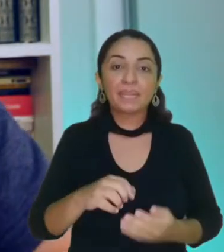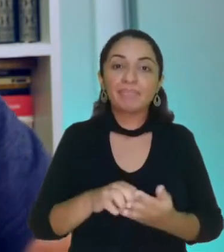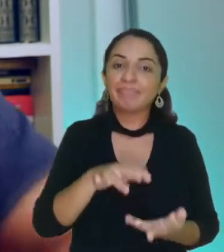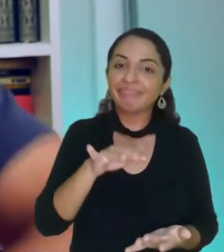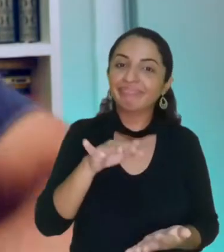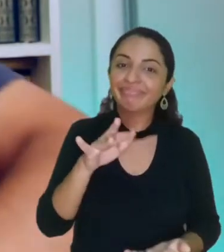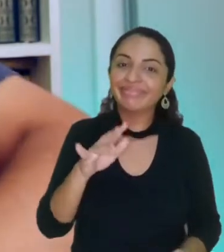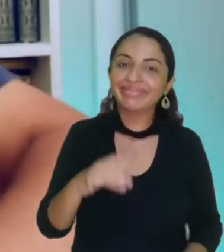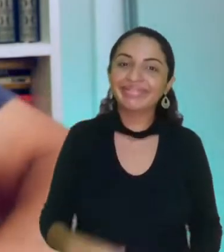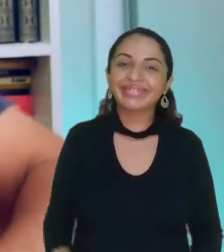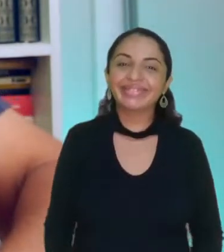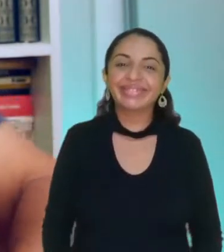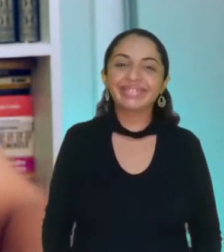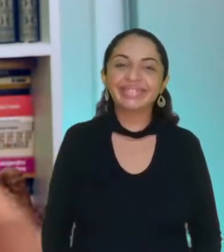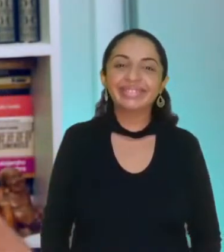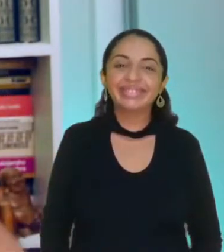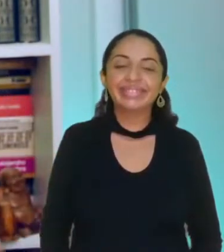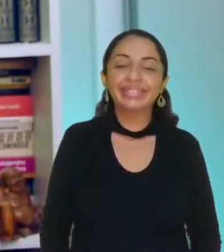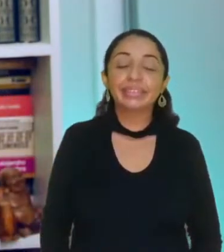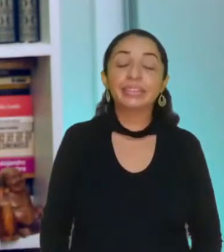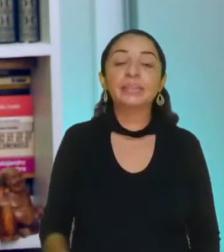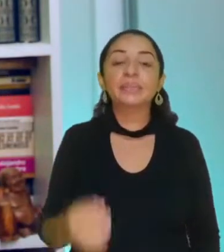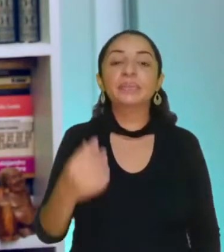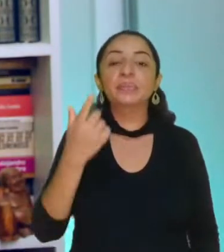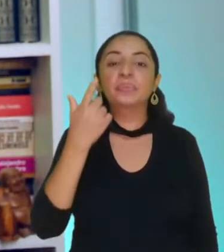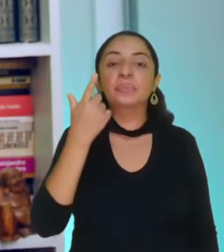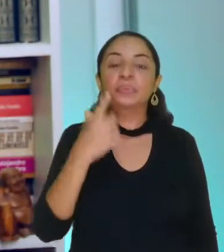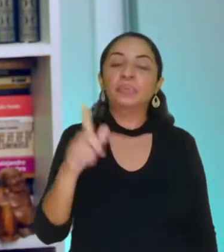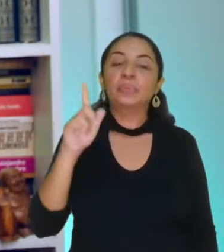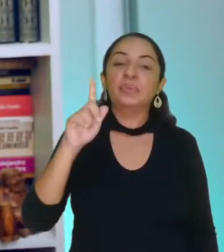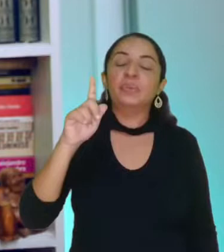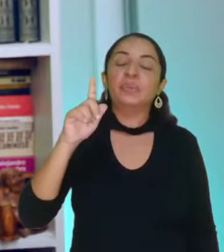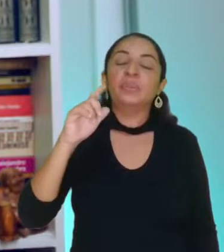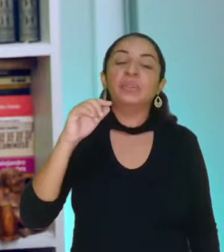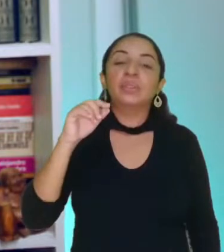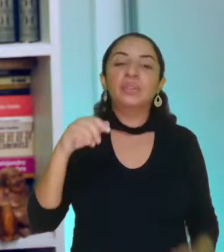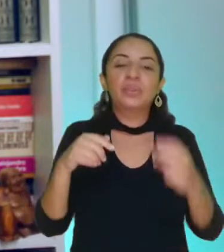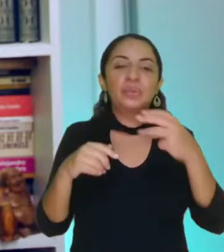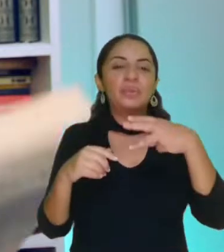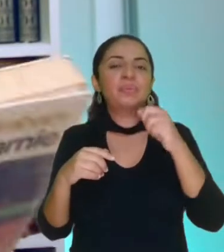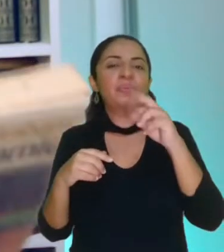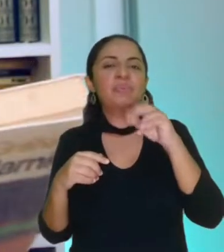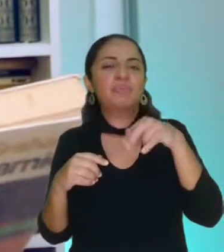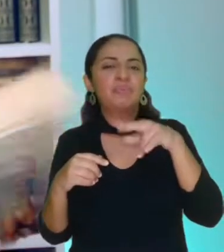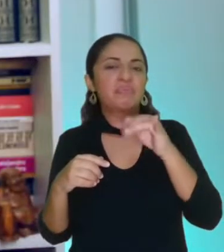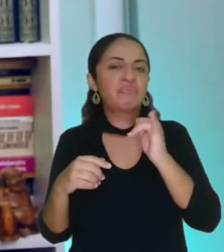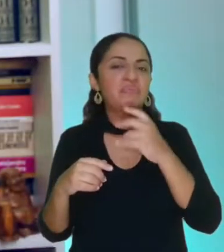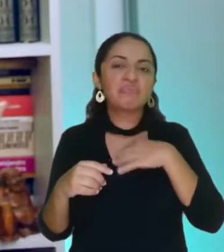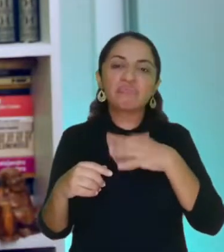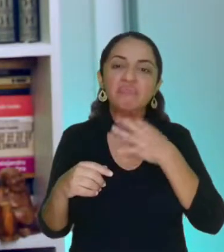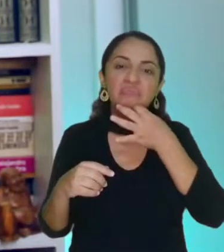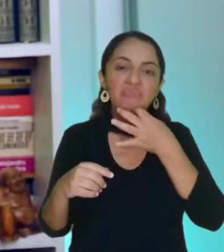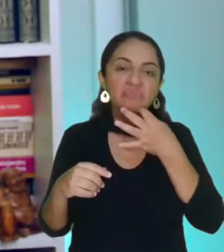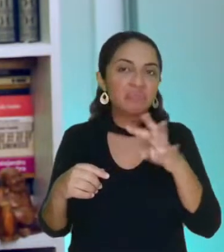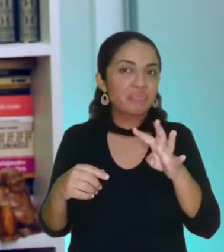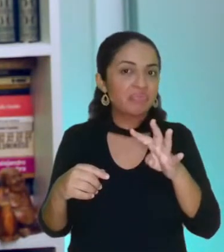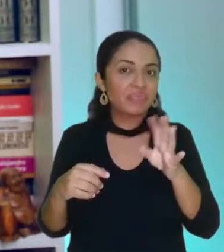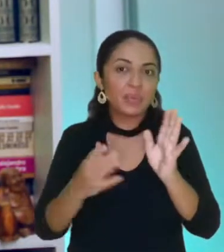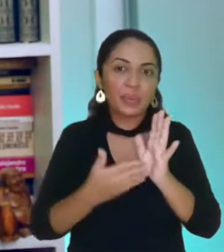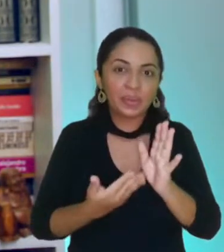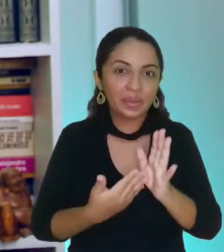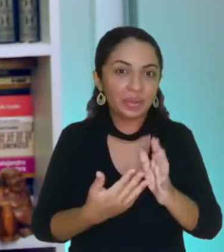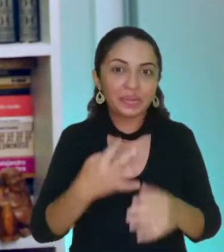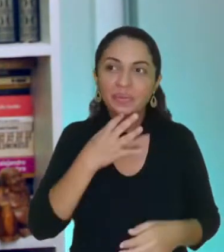A pilha tá crescendo, hein? Winston Graham, Marnie. Não conheço esse autor.